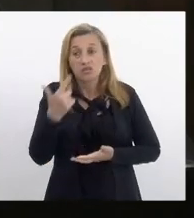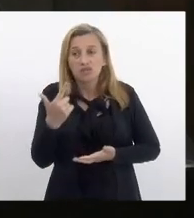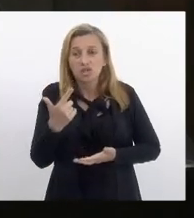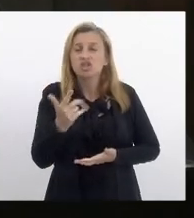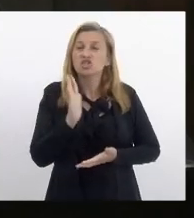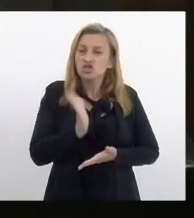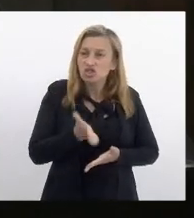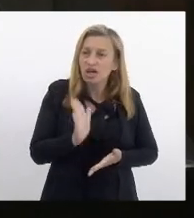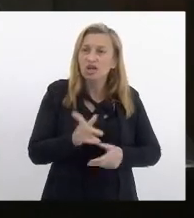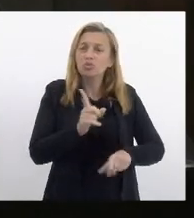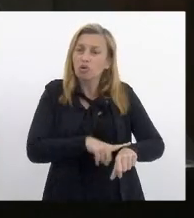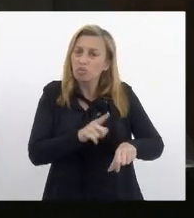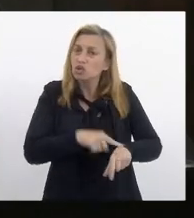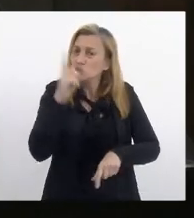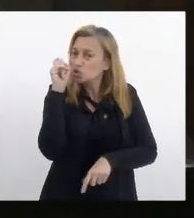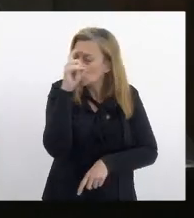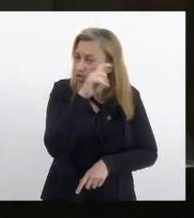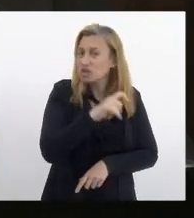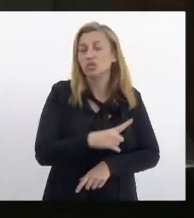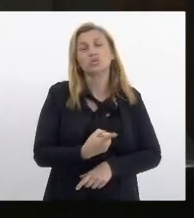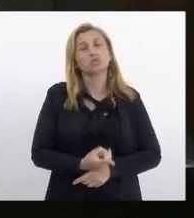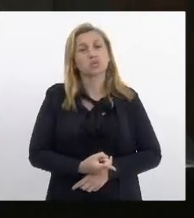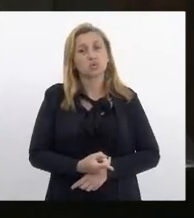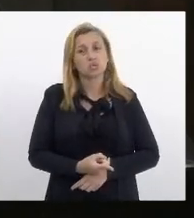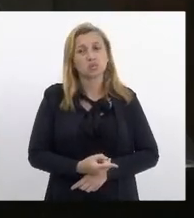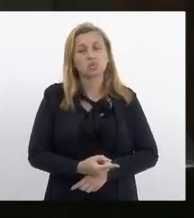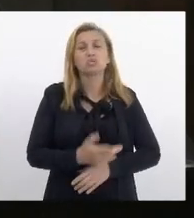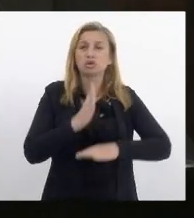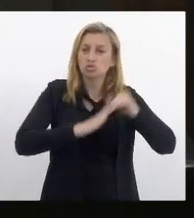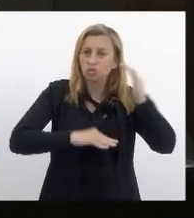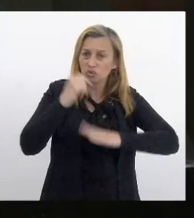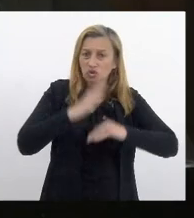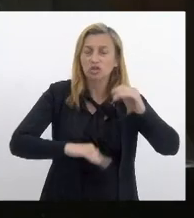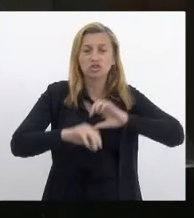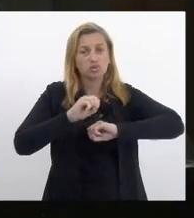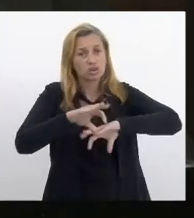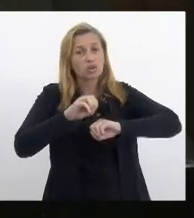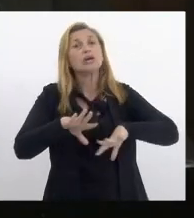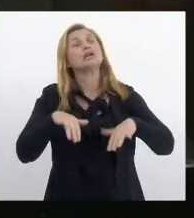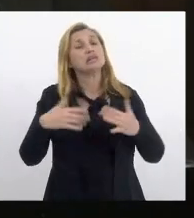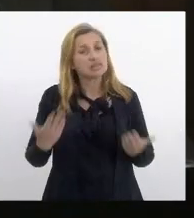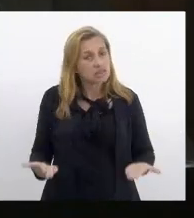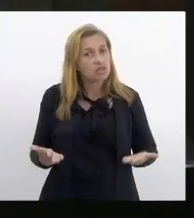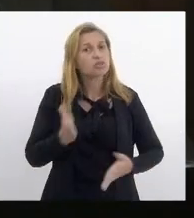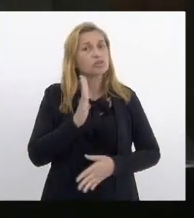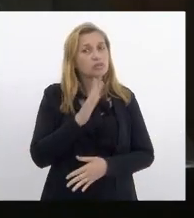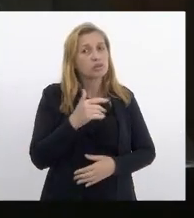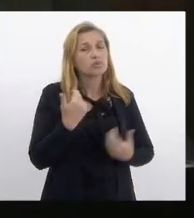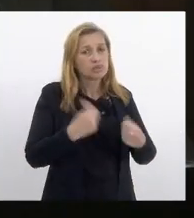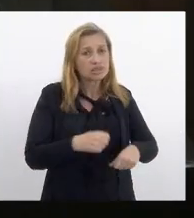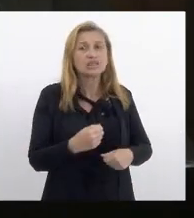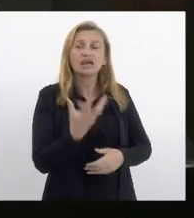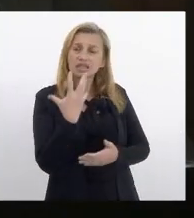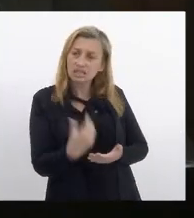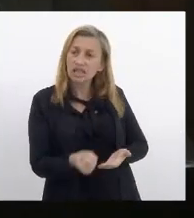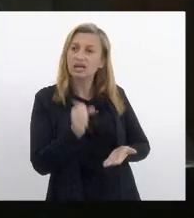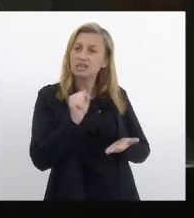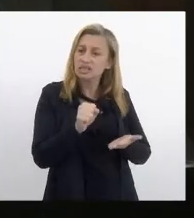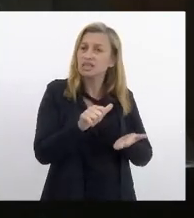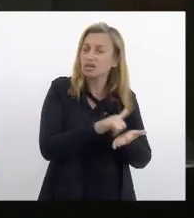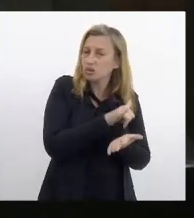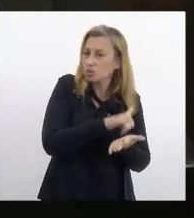já é difícil, um quadro que já é penoso para os profissionais da educação. Então, que tem que aceitar smartphone, que é um